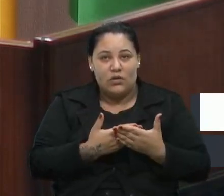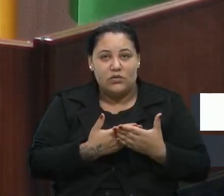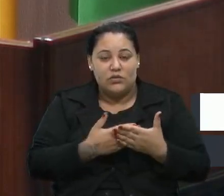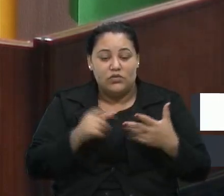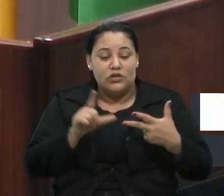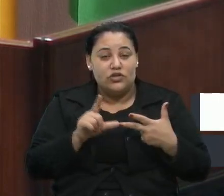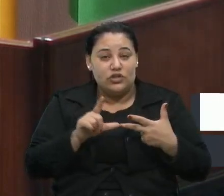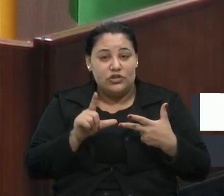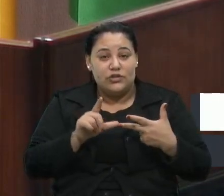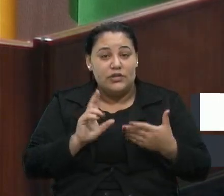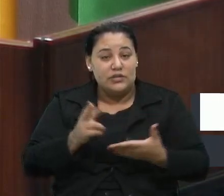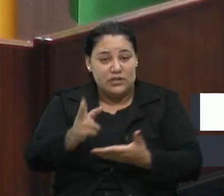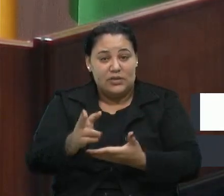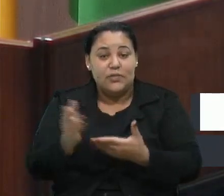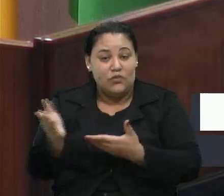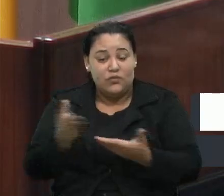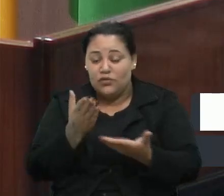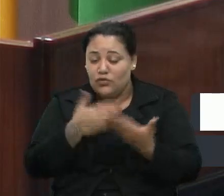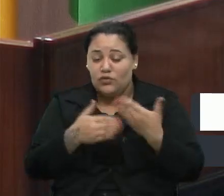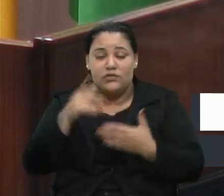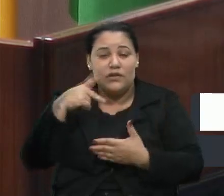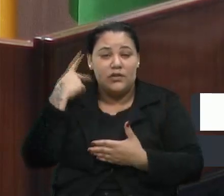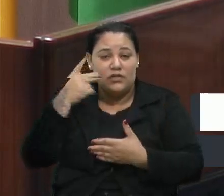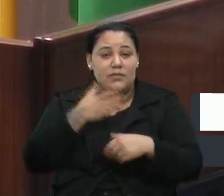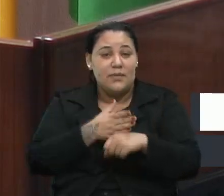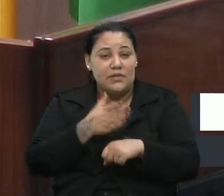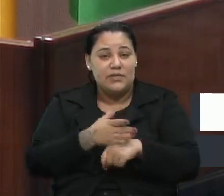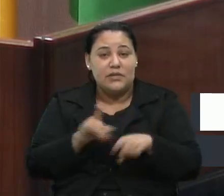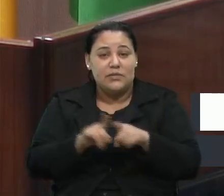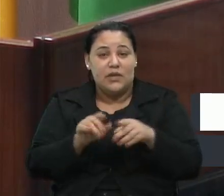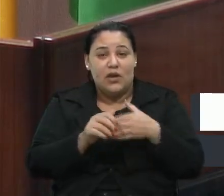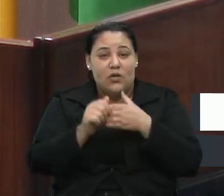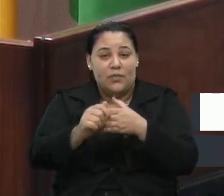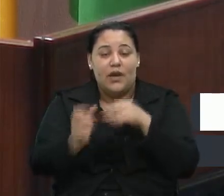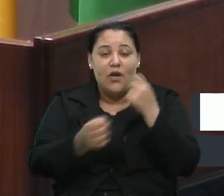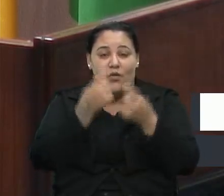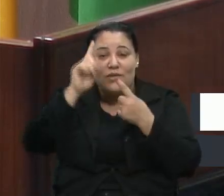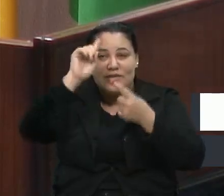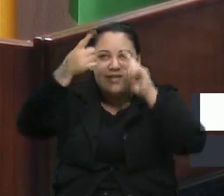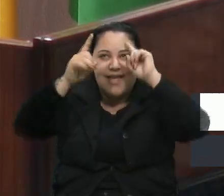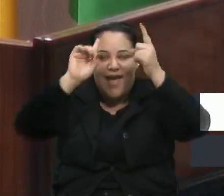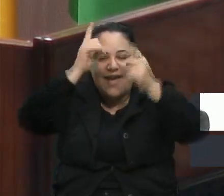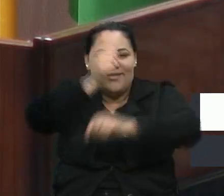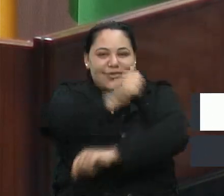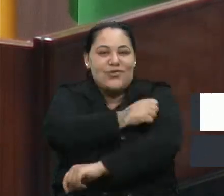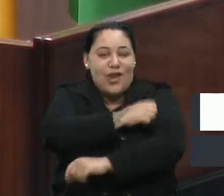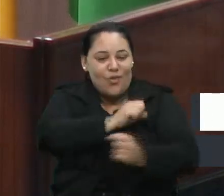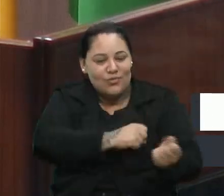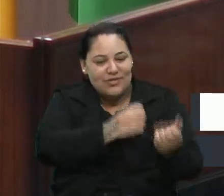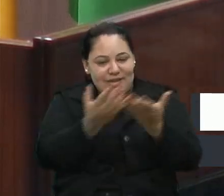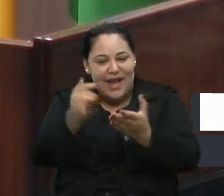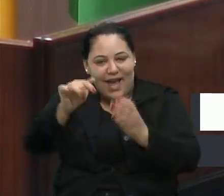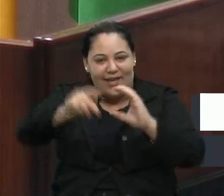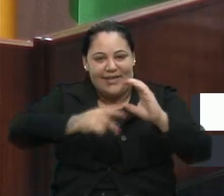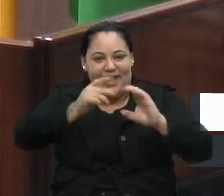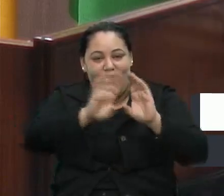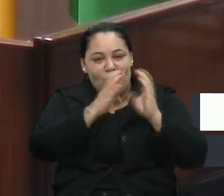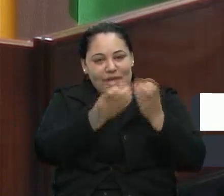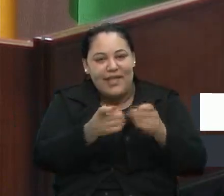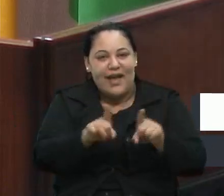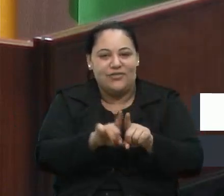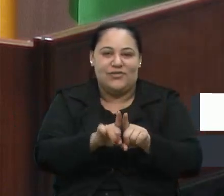participarem do vereador por um dia para justamente acompanhar essas ideias que vem desses estudantes que vem das suas comunidades